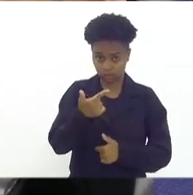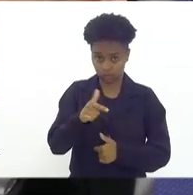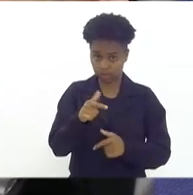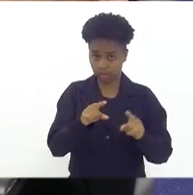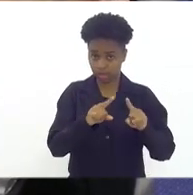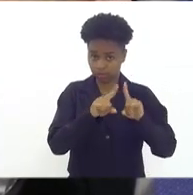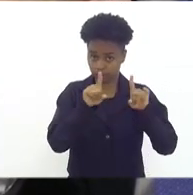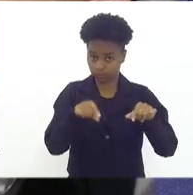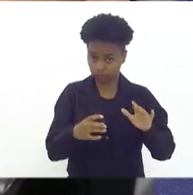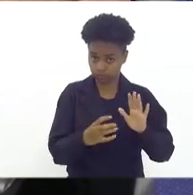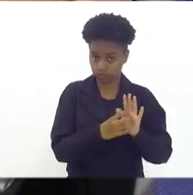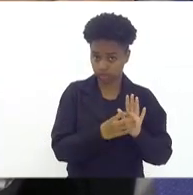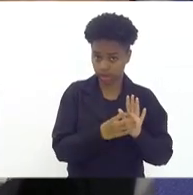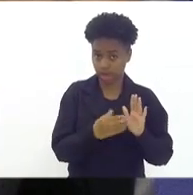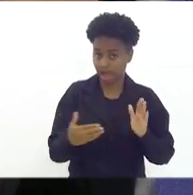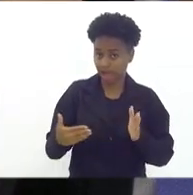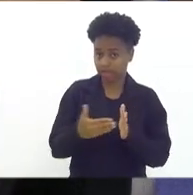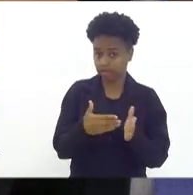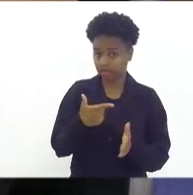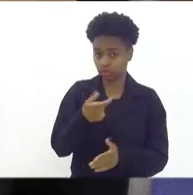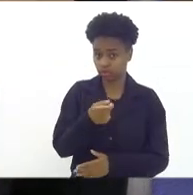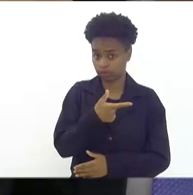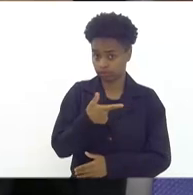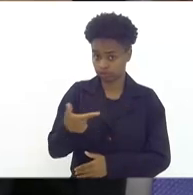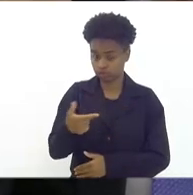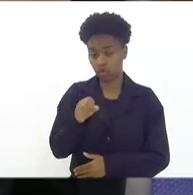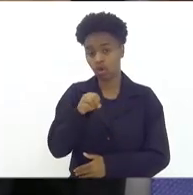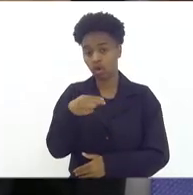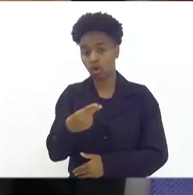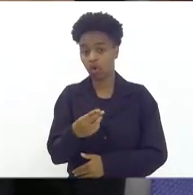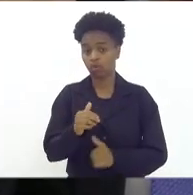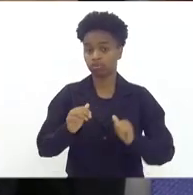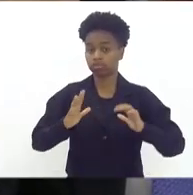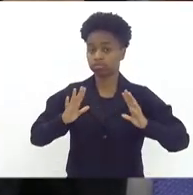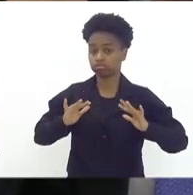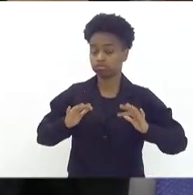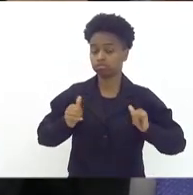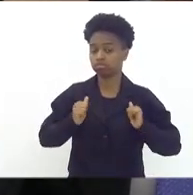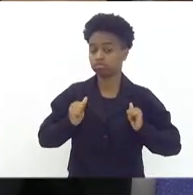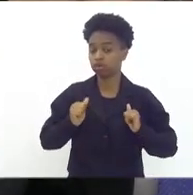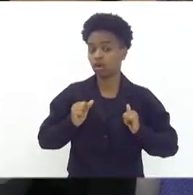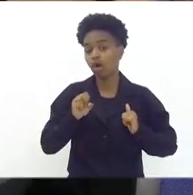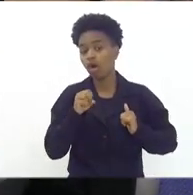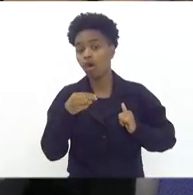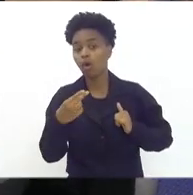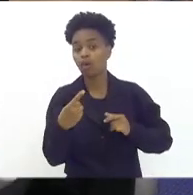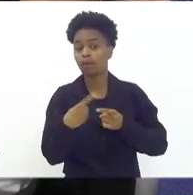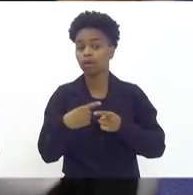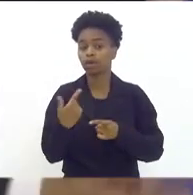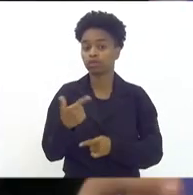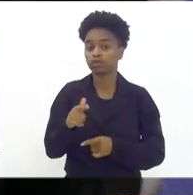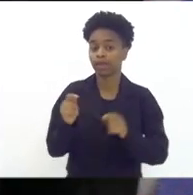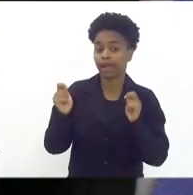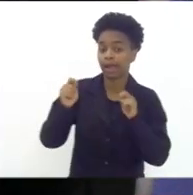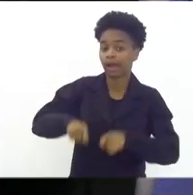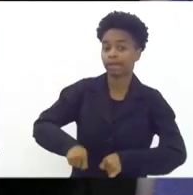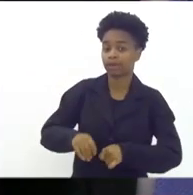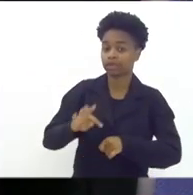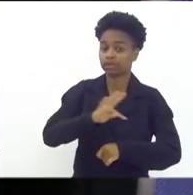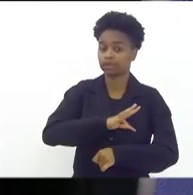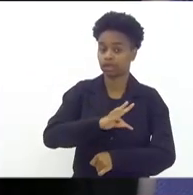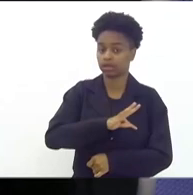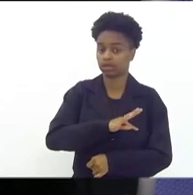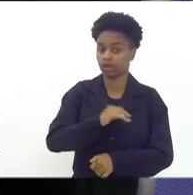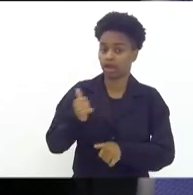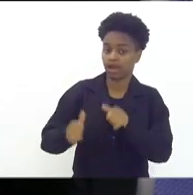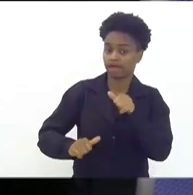corpo técnico até o período de 22 por omissão da agência reguladora ou por incapacidade técnica de Conselheiro